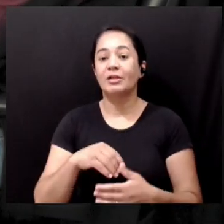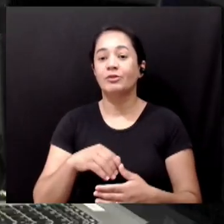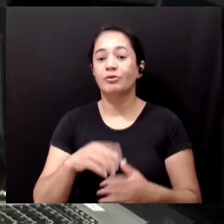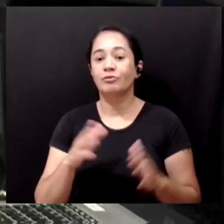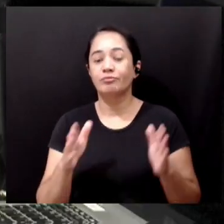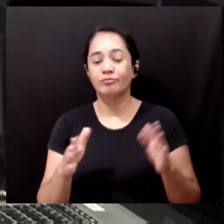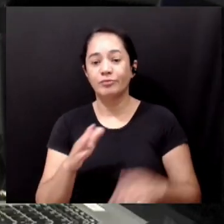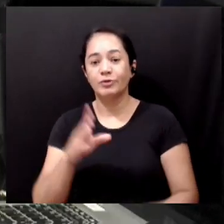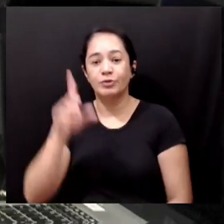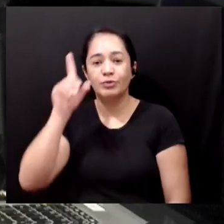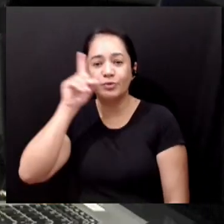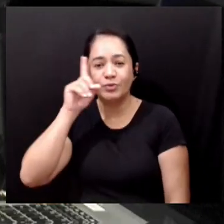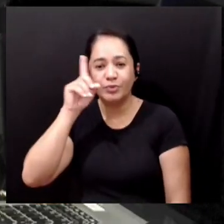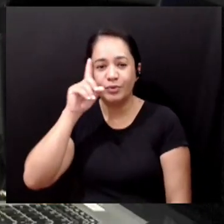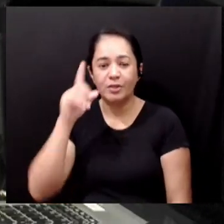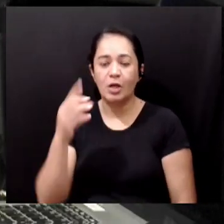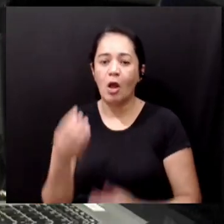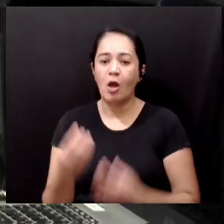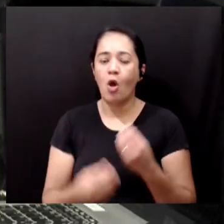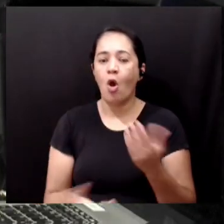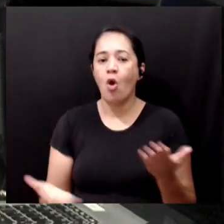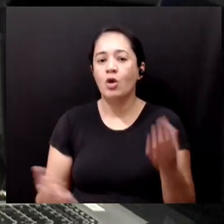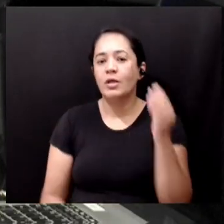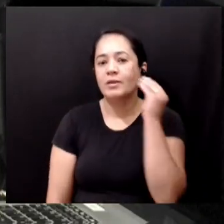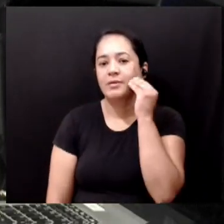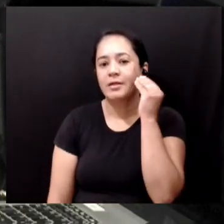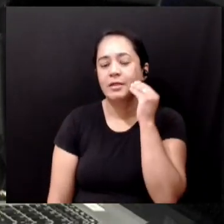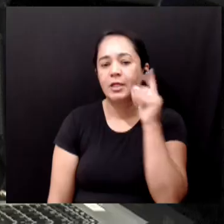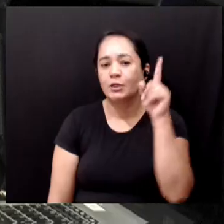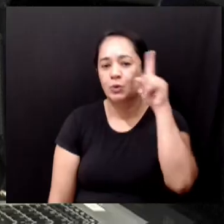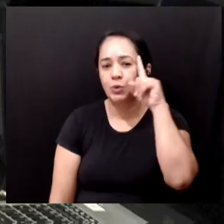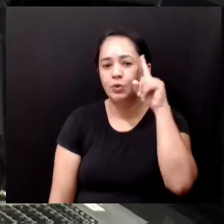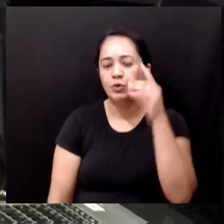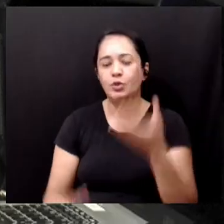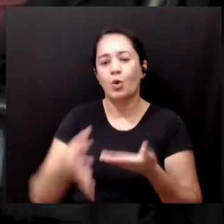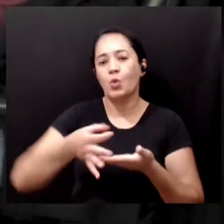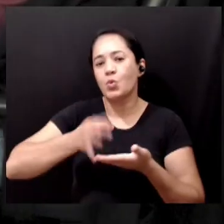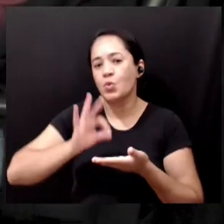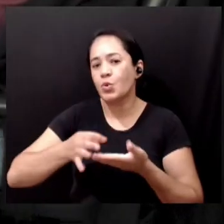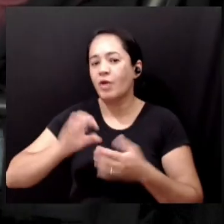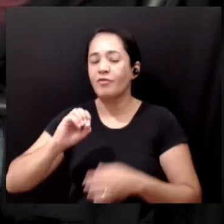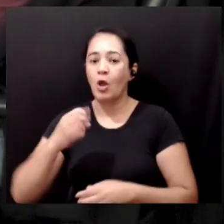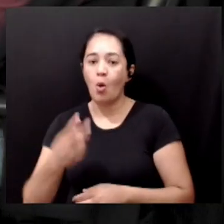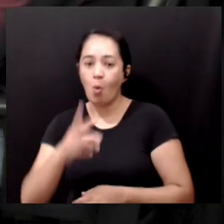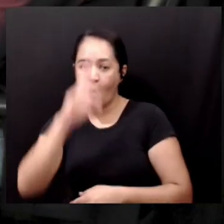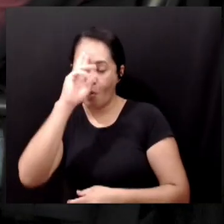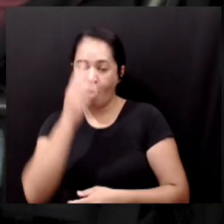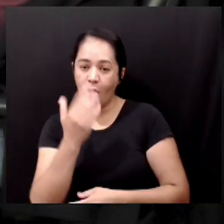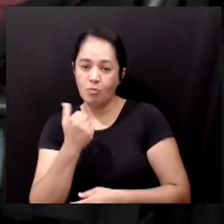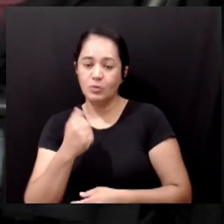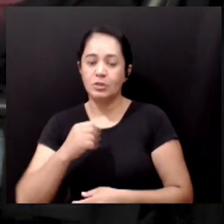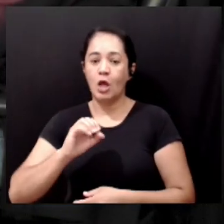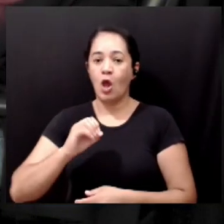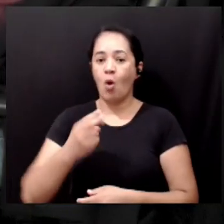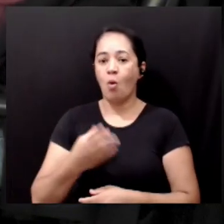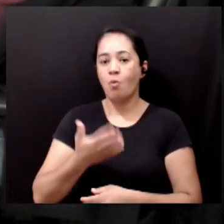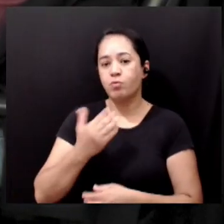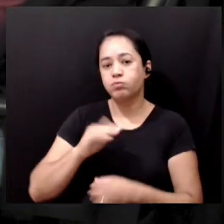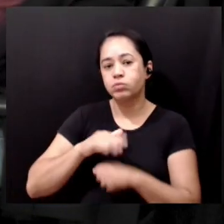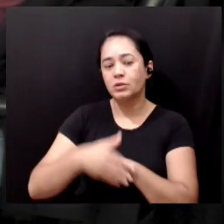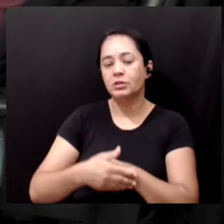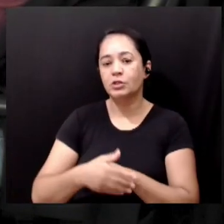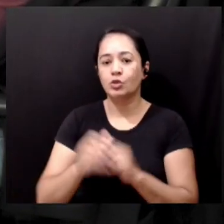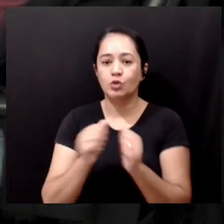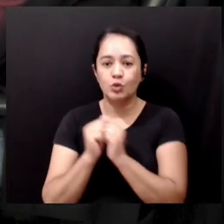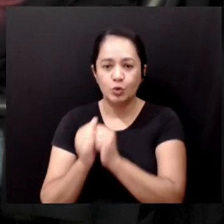gente vai tentar todo dia tomar café juntos, ou almoçar juntos, ou jantar juntos. Você consegue fazer isso ou a correria não deixa? A gente